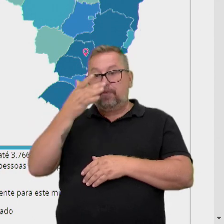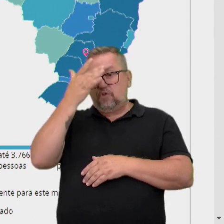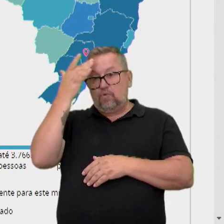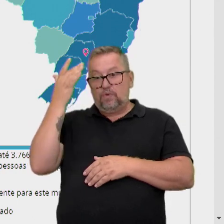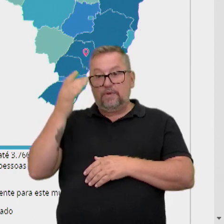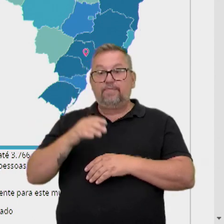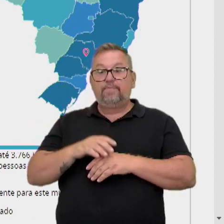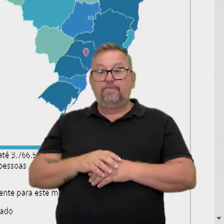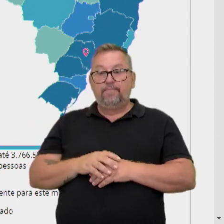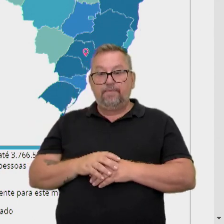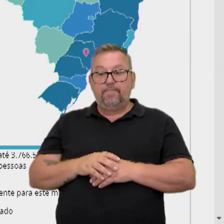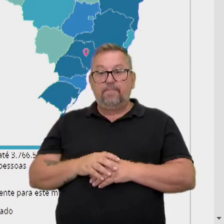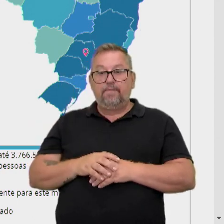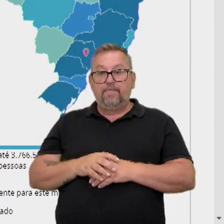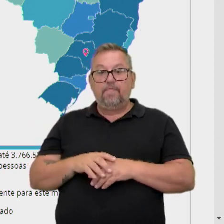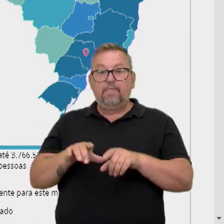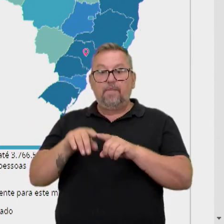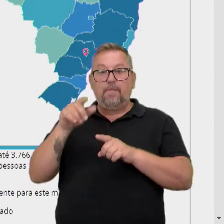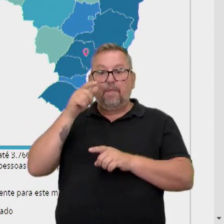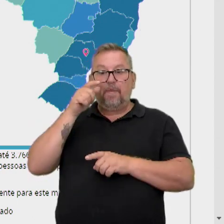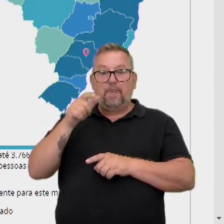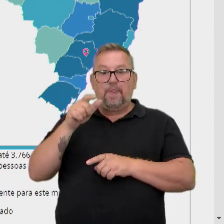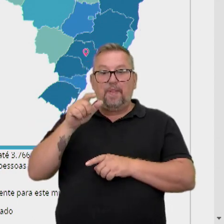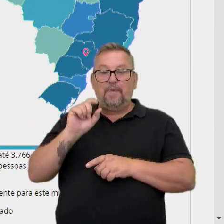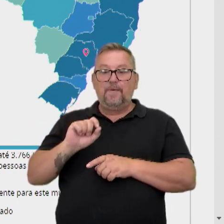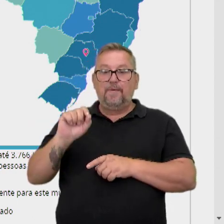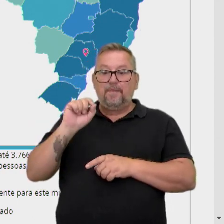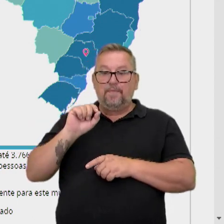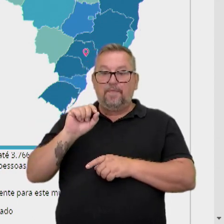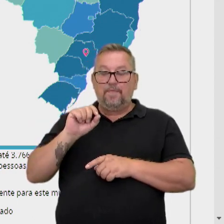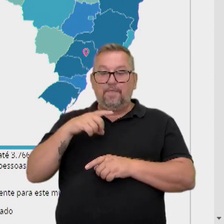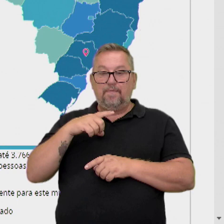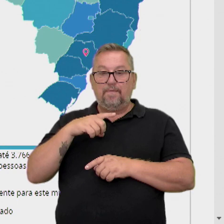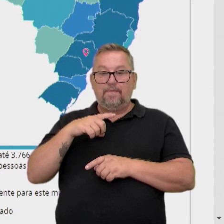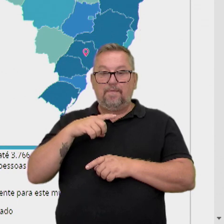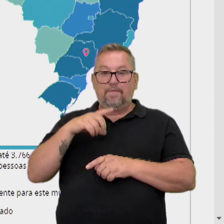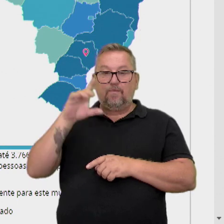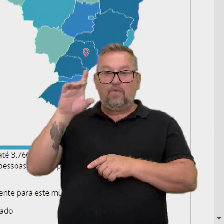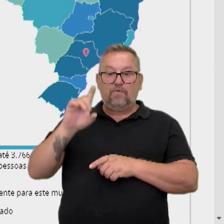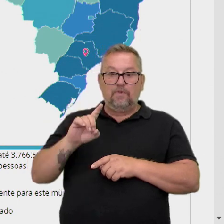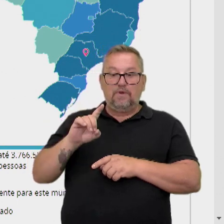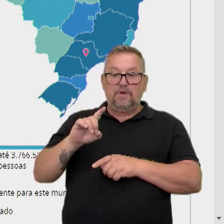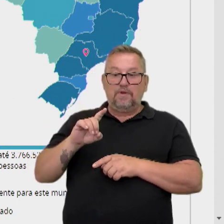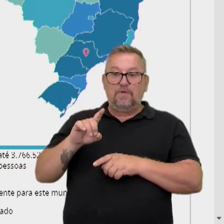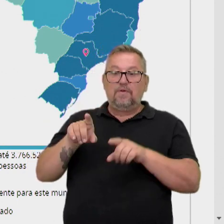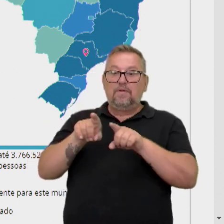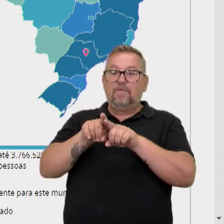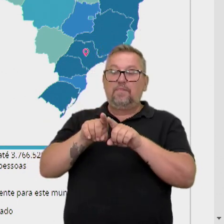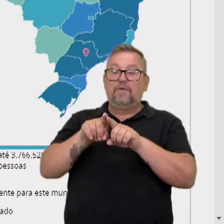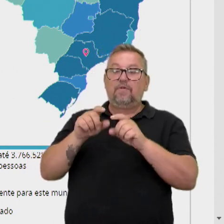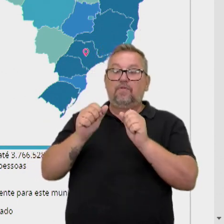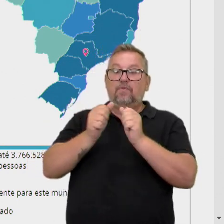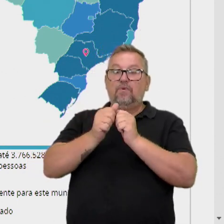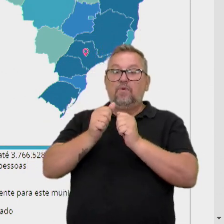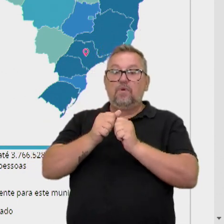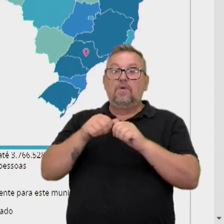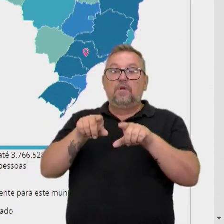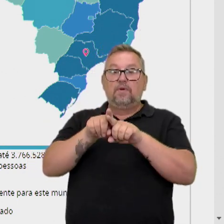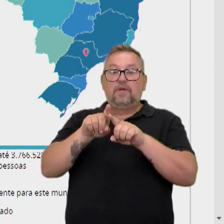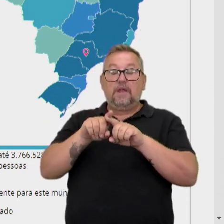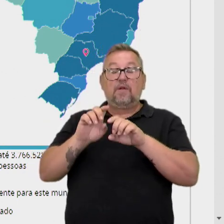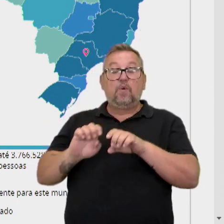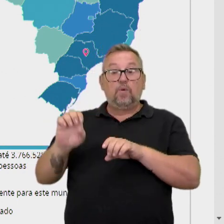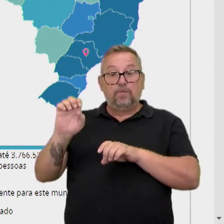41.262.199 pessoas. O interessante é que as imagens, os dados são tanto do lado direito, junto com gráficos e os mapas, como também do